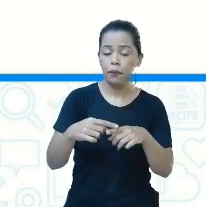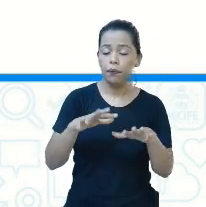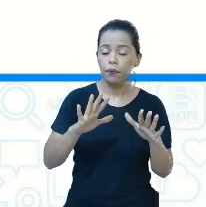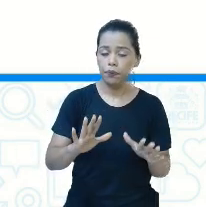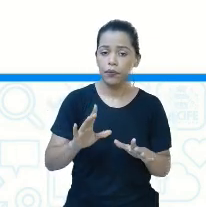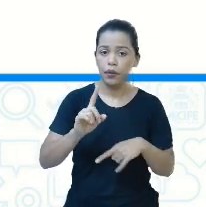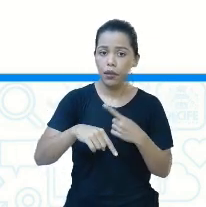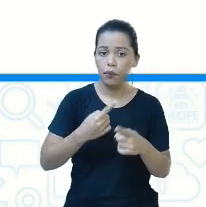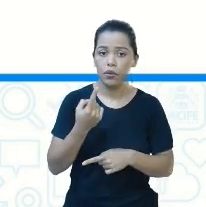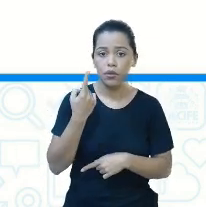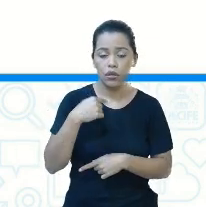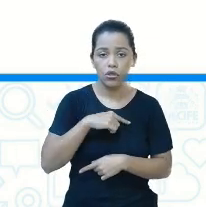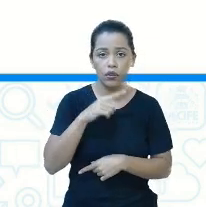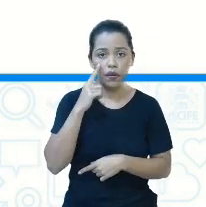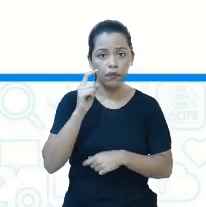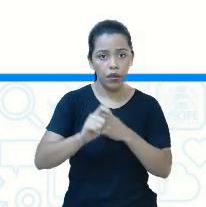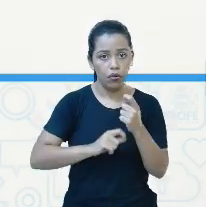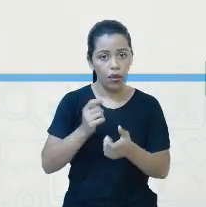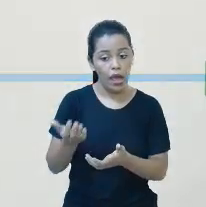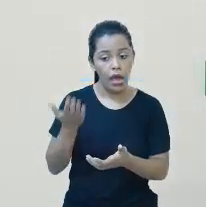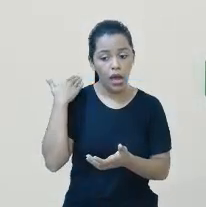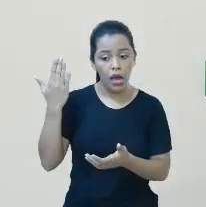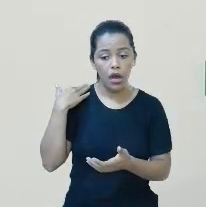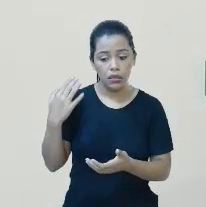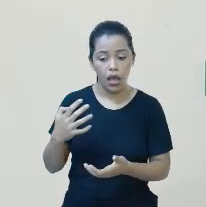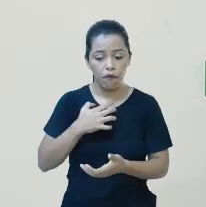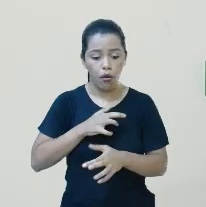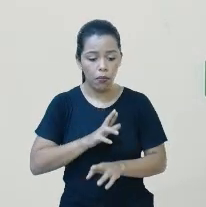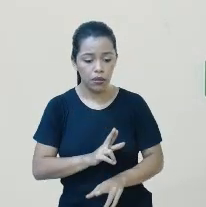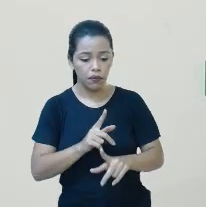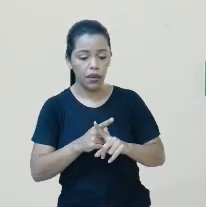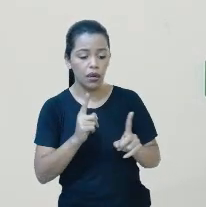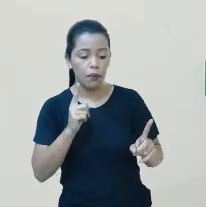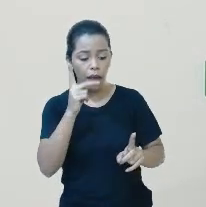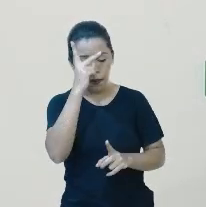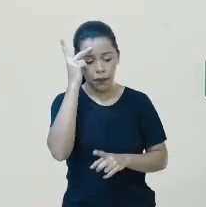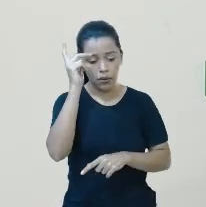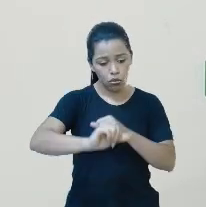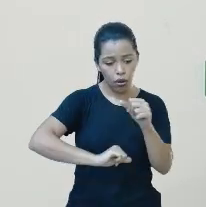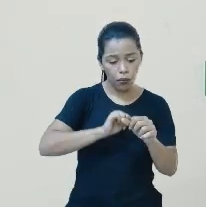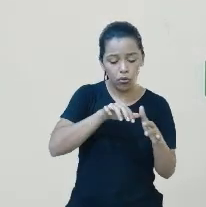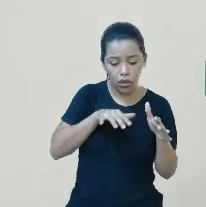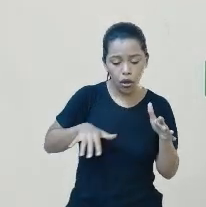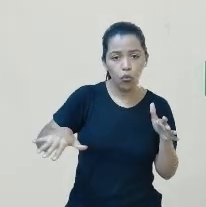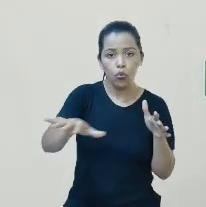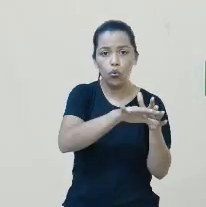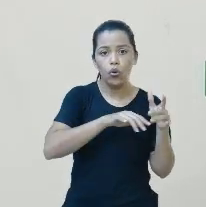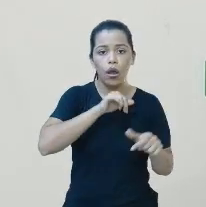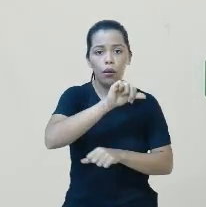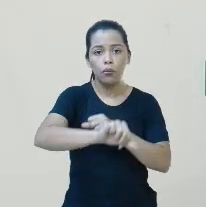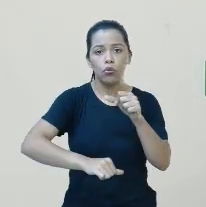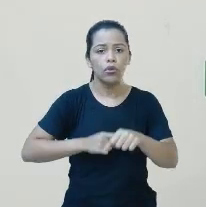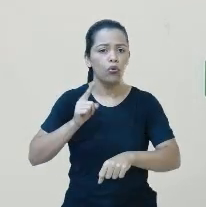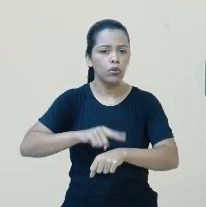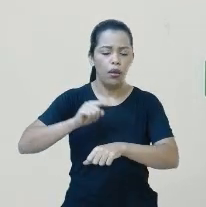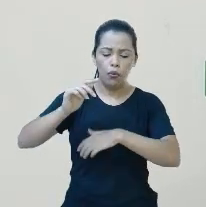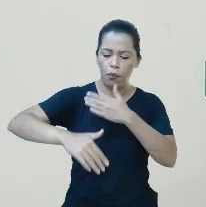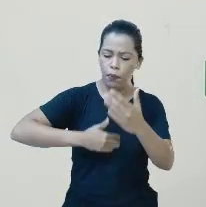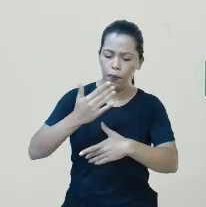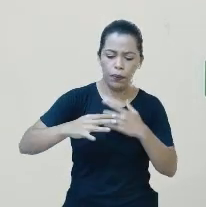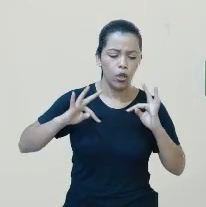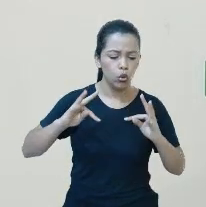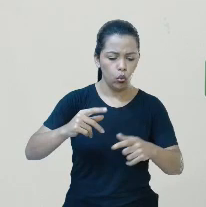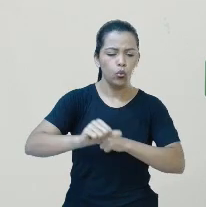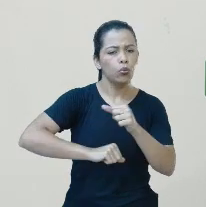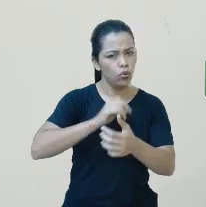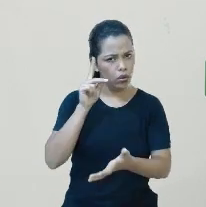vai ver daqui a pouco, era feita de uma forma. Só que as pessoas mudam, o território muda, o tempo passa, tudo muda,